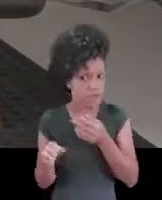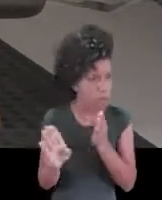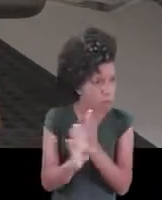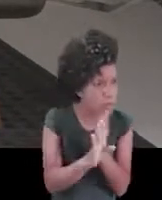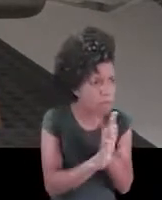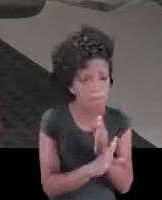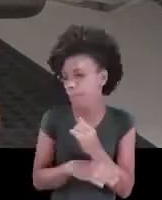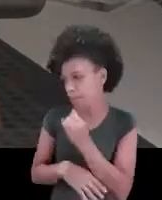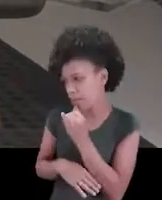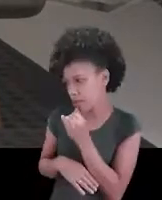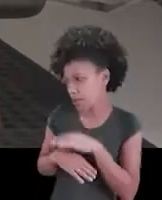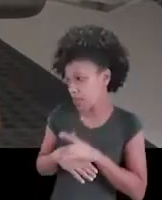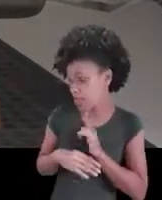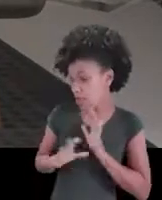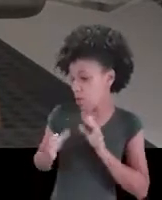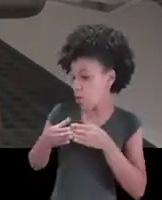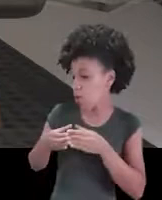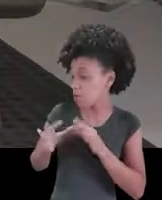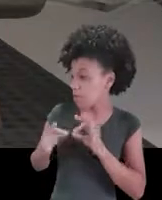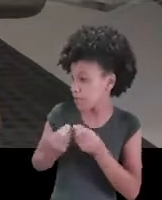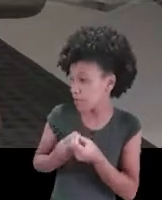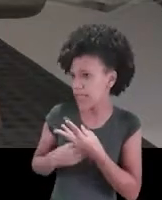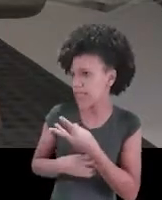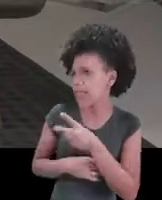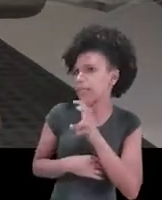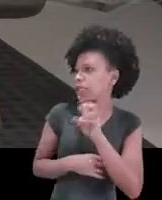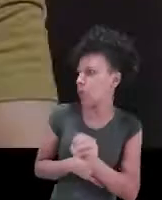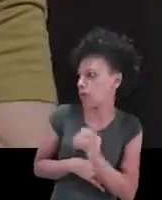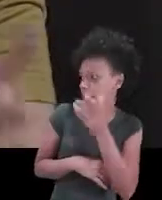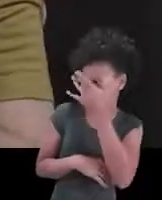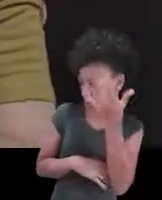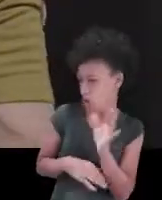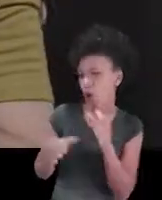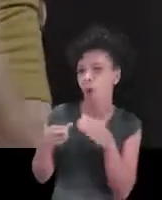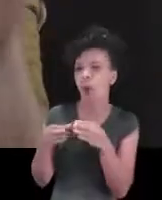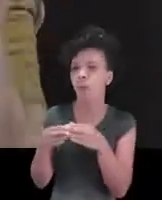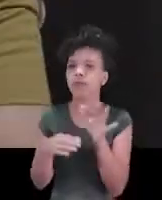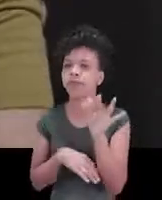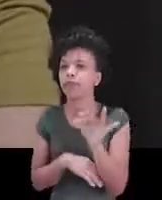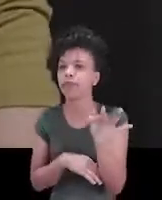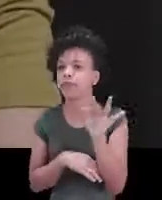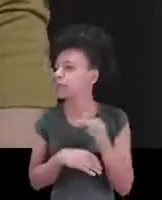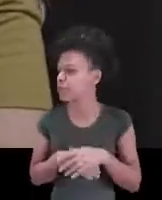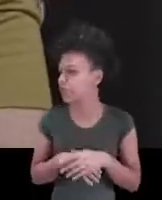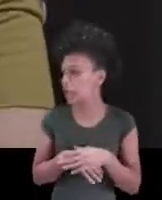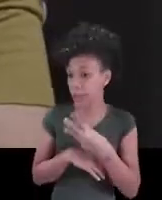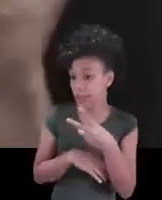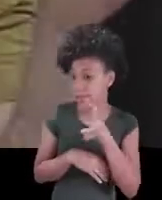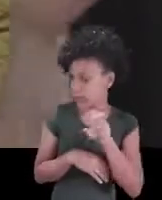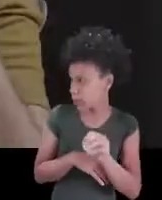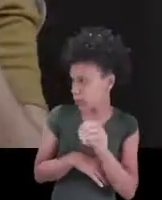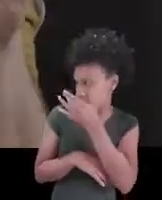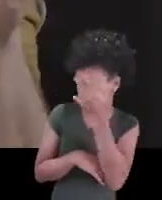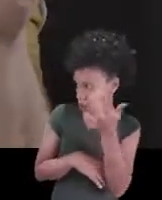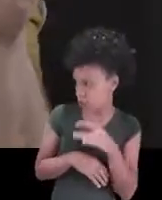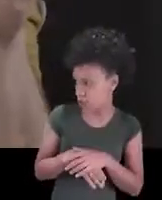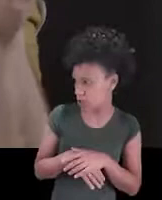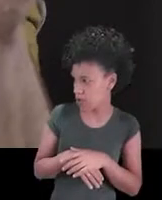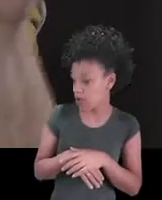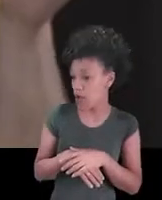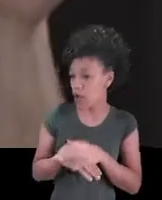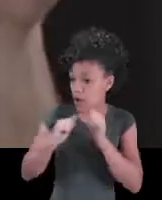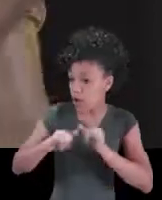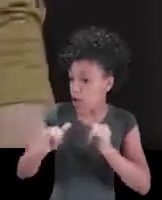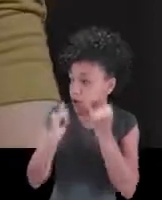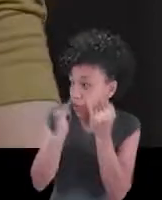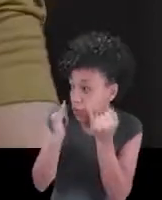e mesmo não sei fazer para ver se você tá no grupo de WhatsApp de 350 pessoas é o grupo do da faculdade desde que essas pessoas eu quero falar sobre uma